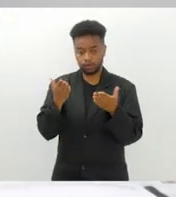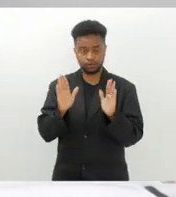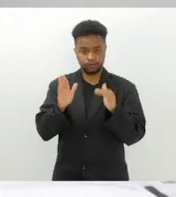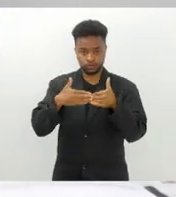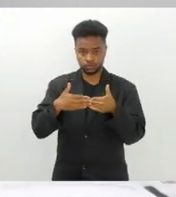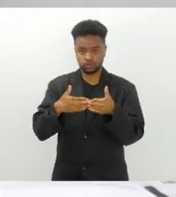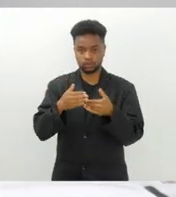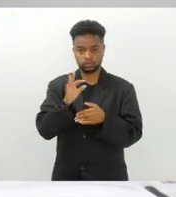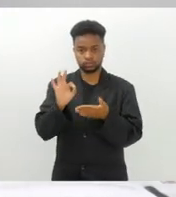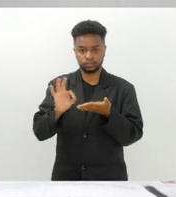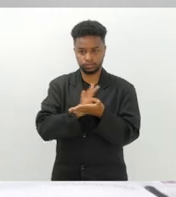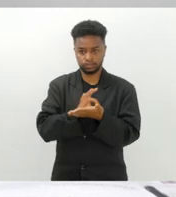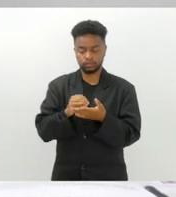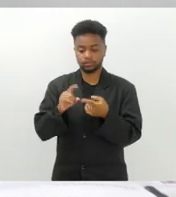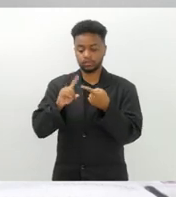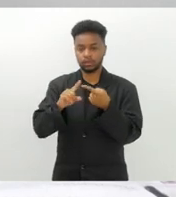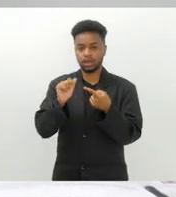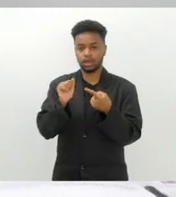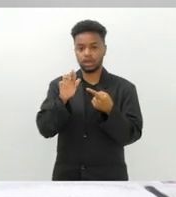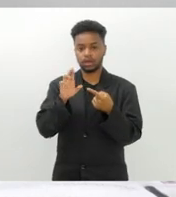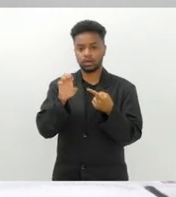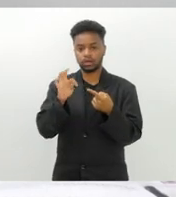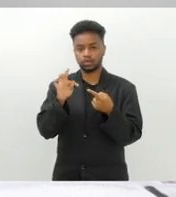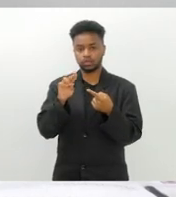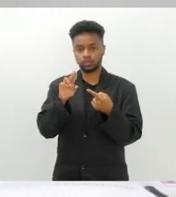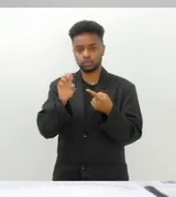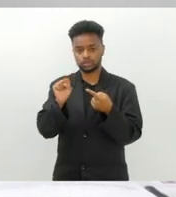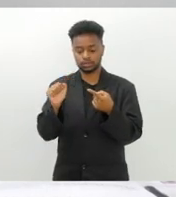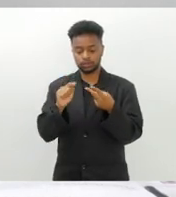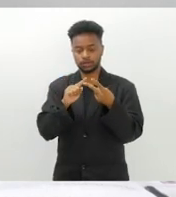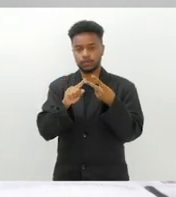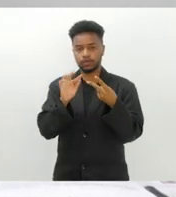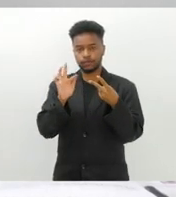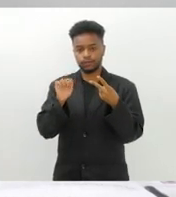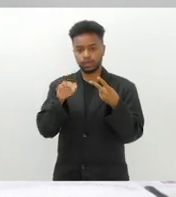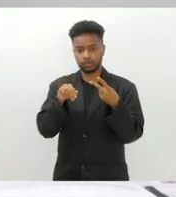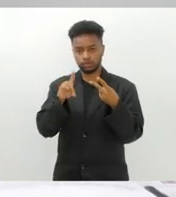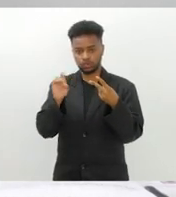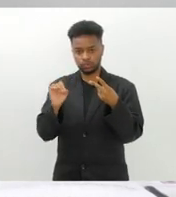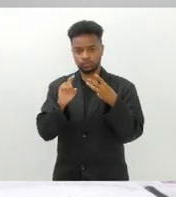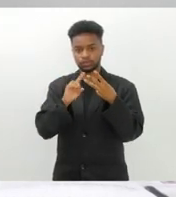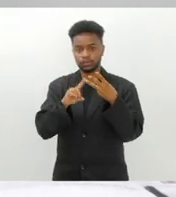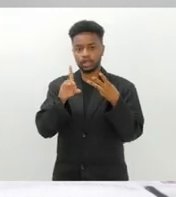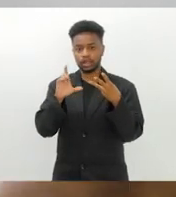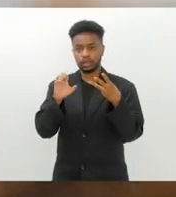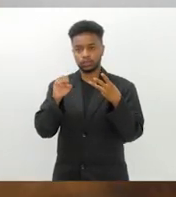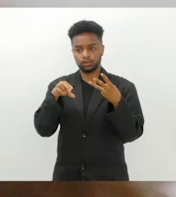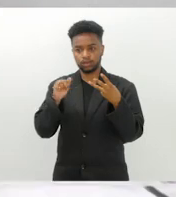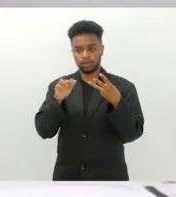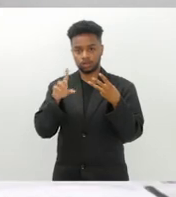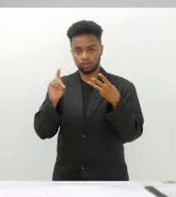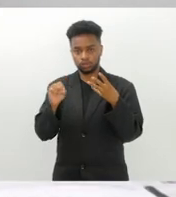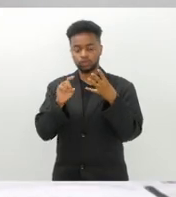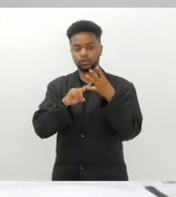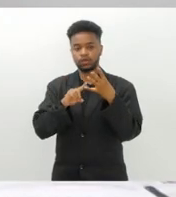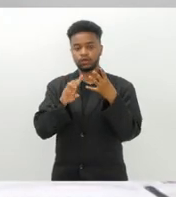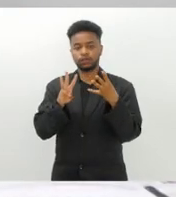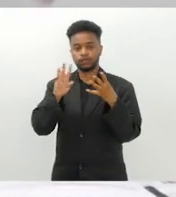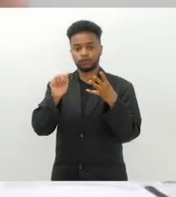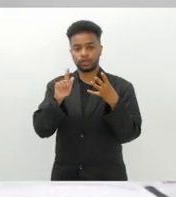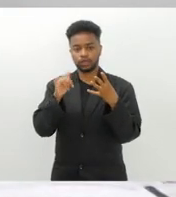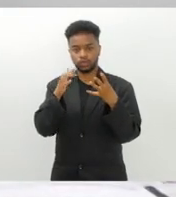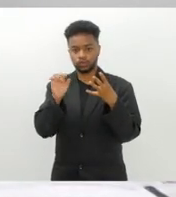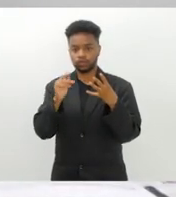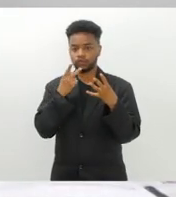é a Aretuza, pai Fernando, e depois o Leonardo da Secretaria, o pai Vaguinho, vão fazer a intervenção